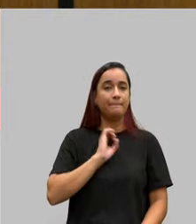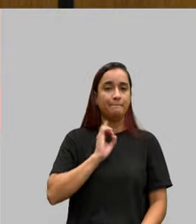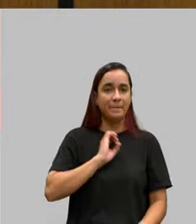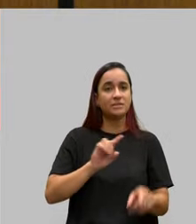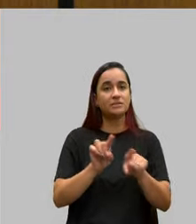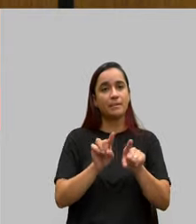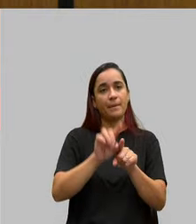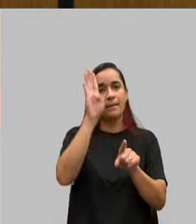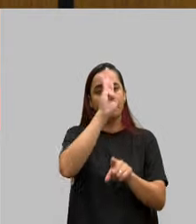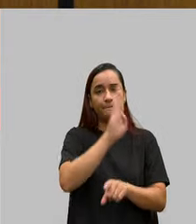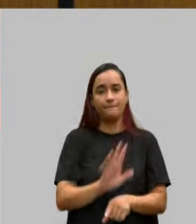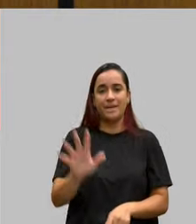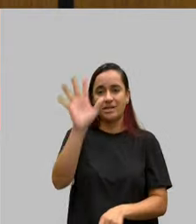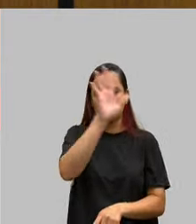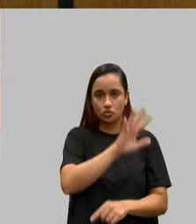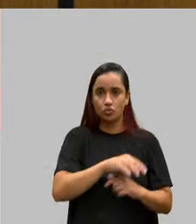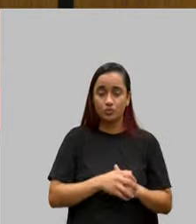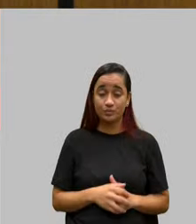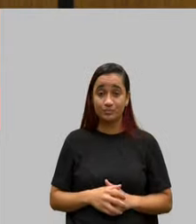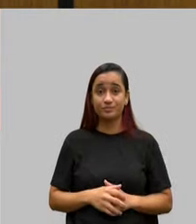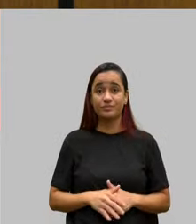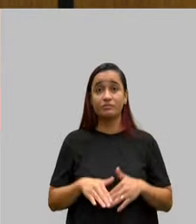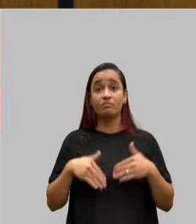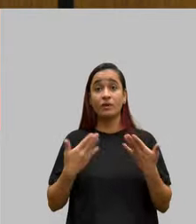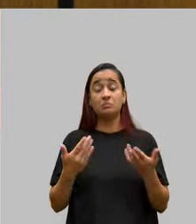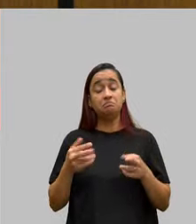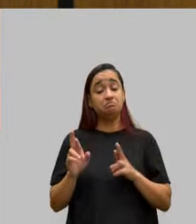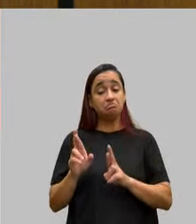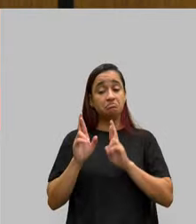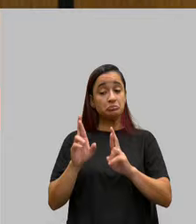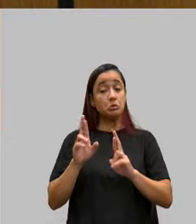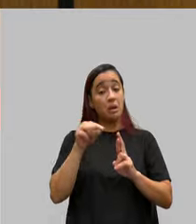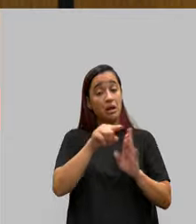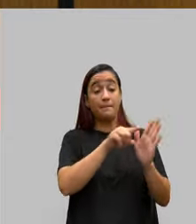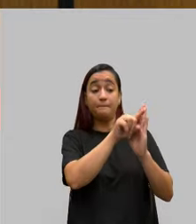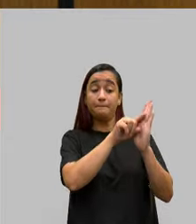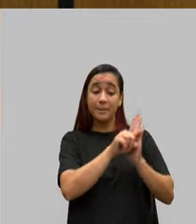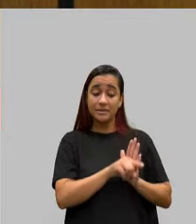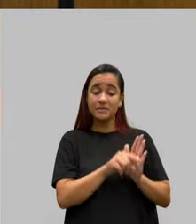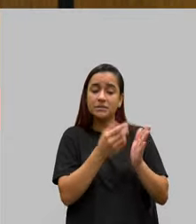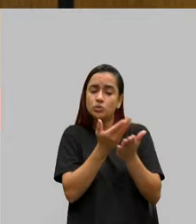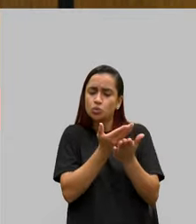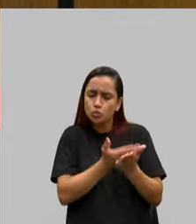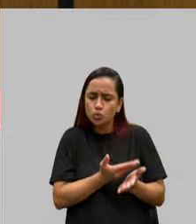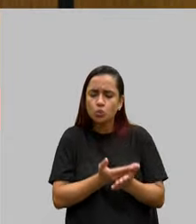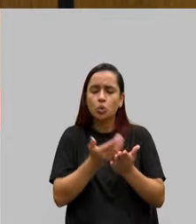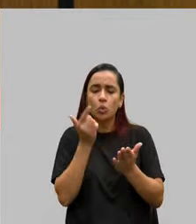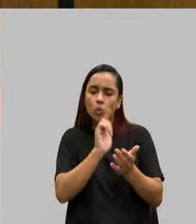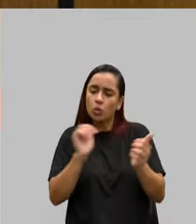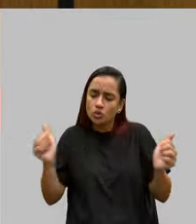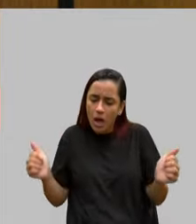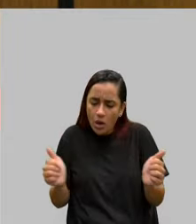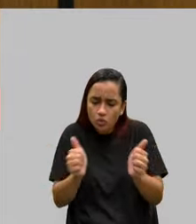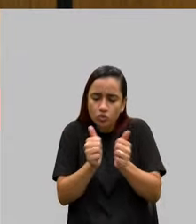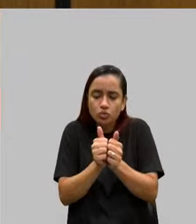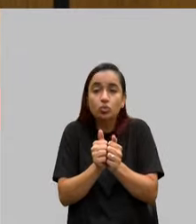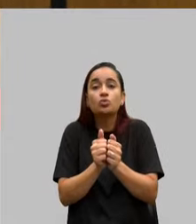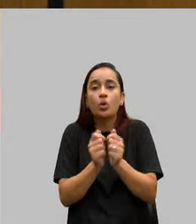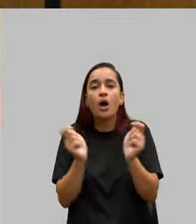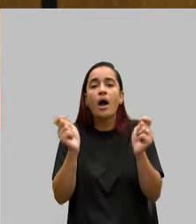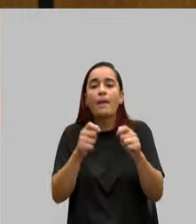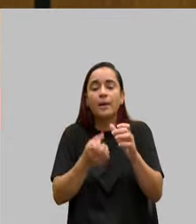todo então h a gente espera que com as pesquisas com os estudos e com essa aproximação a gente possa gerar aí